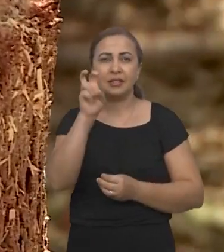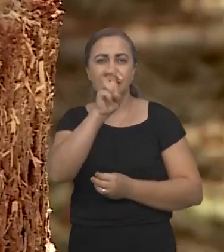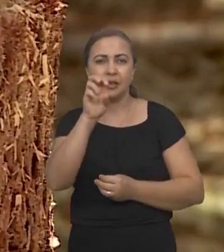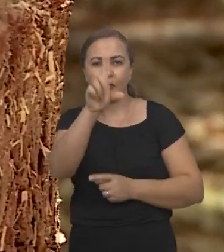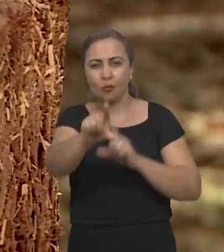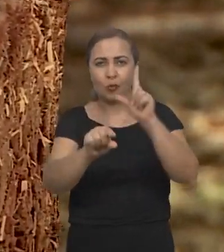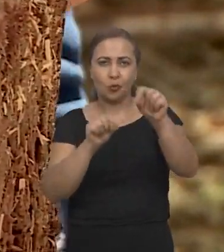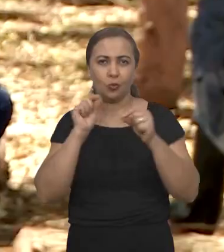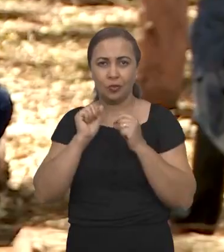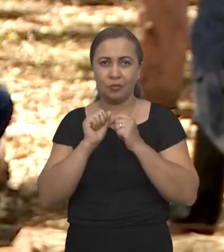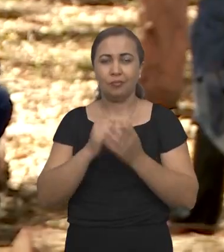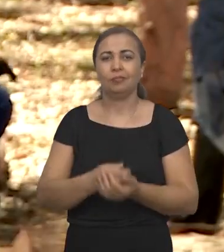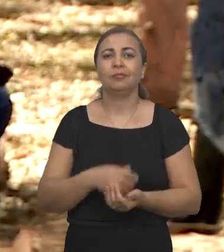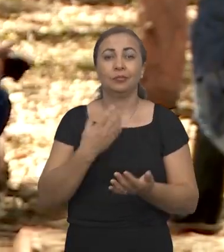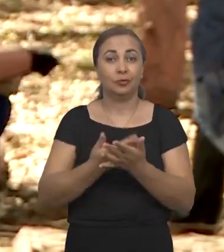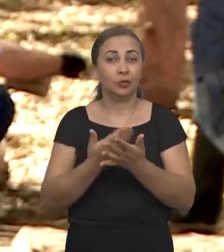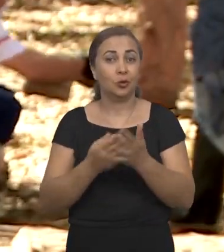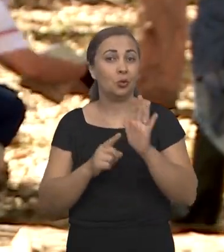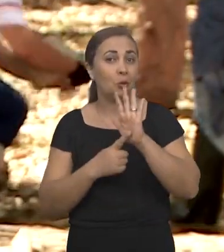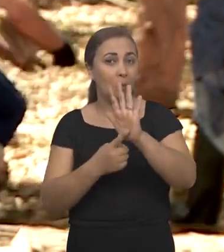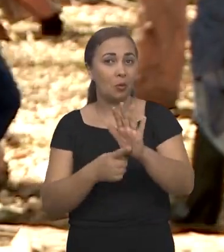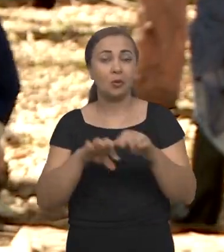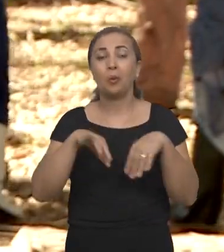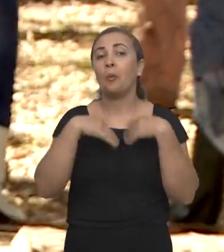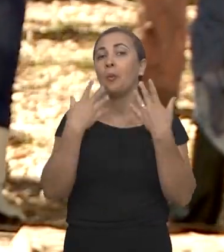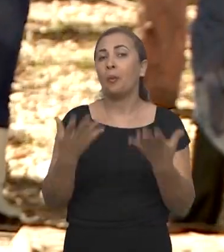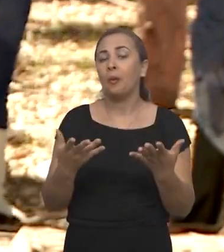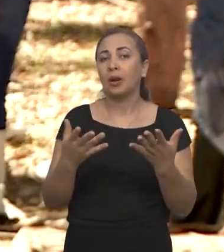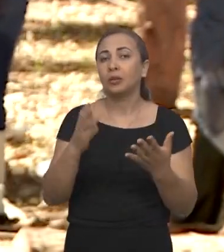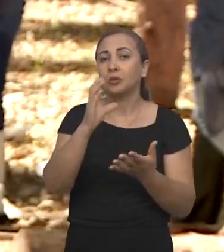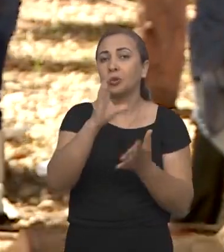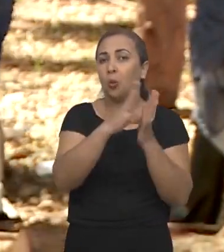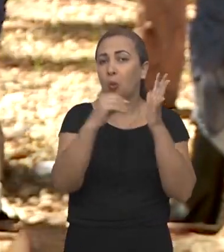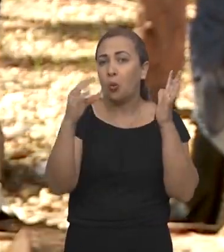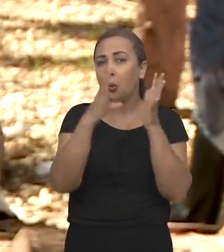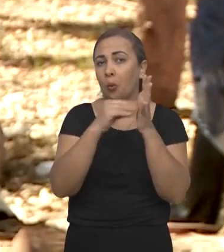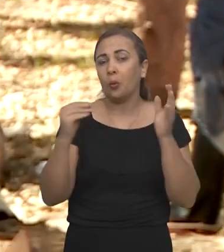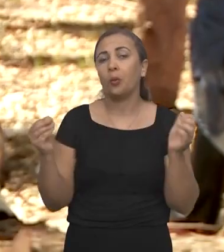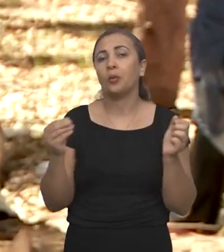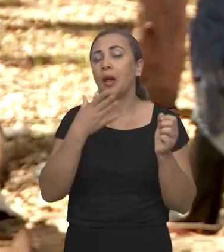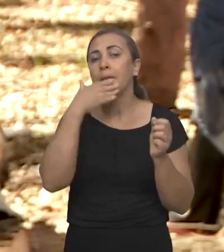foram selecionados. Estudos como esse mostram quais são os clones,